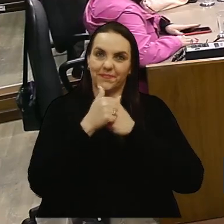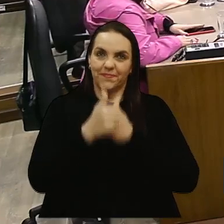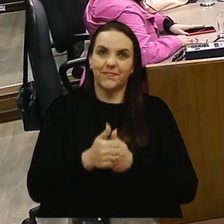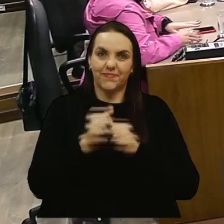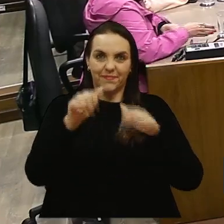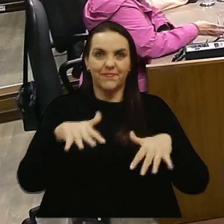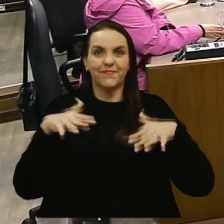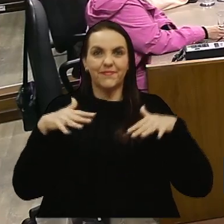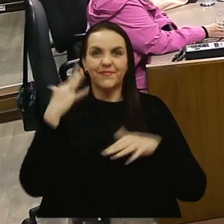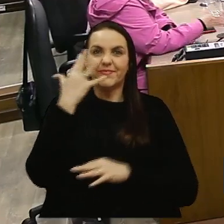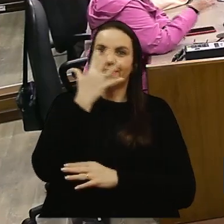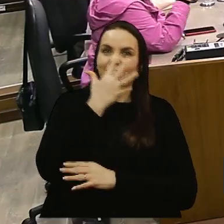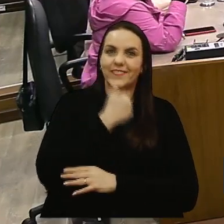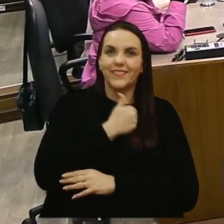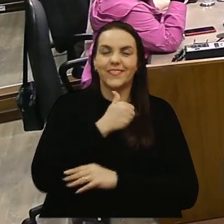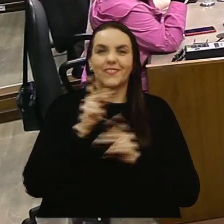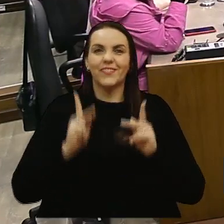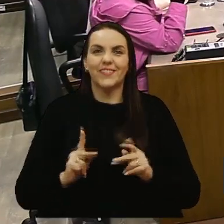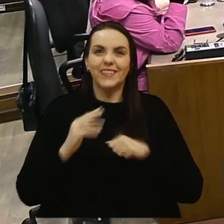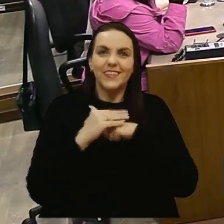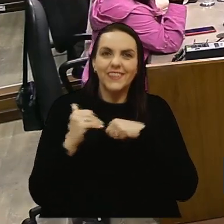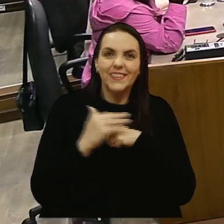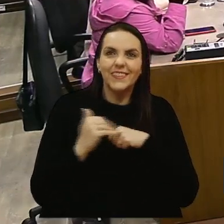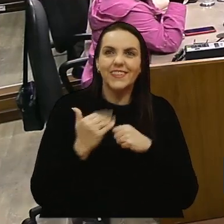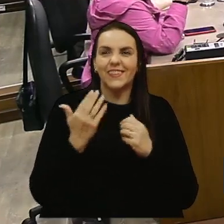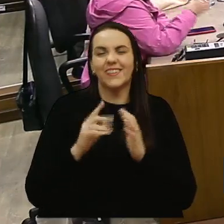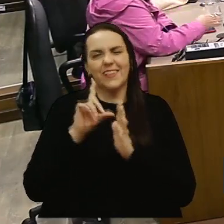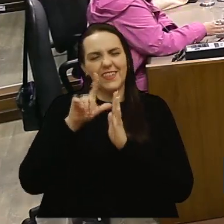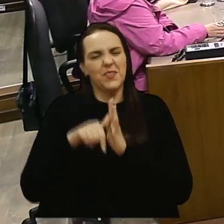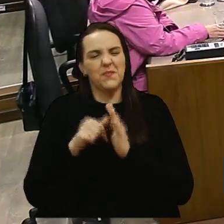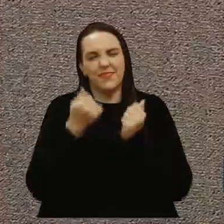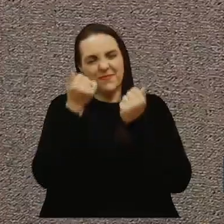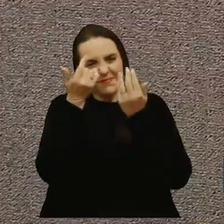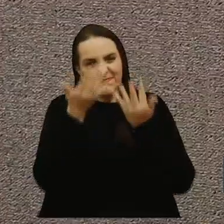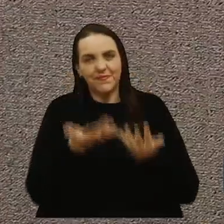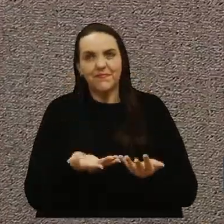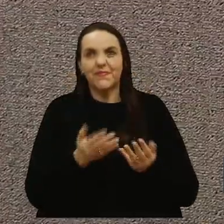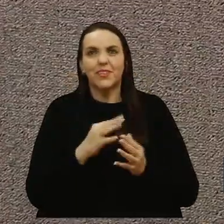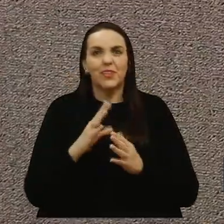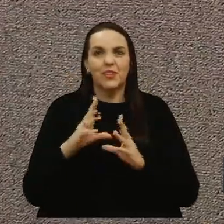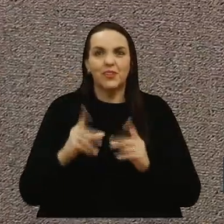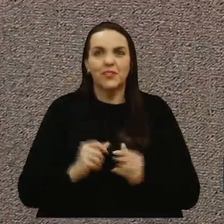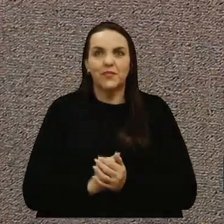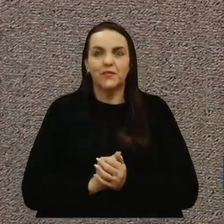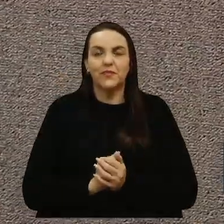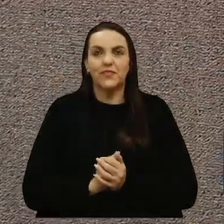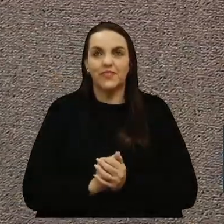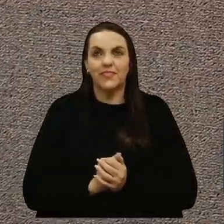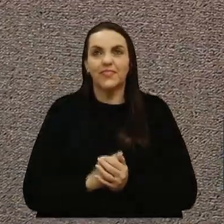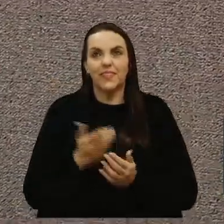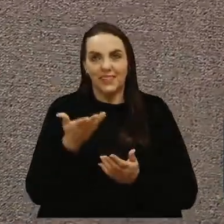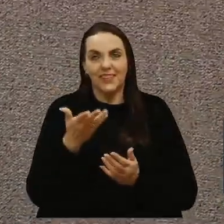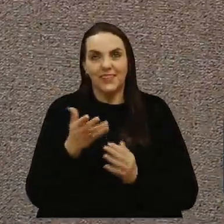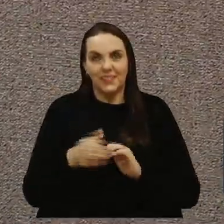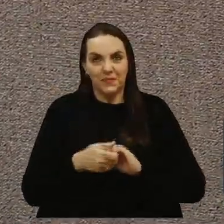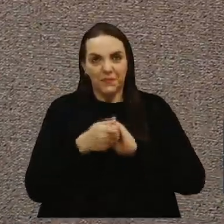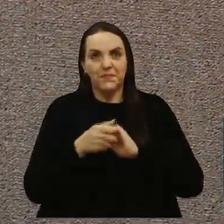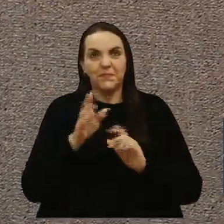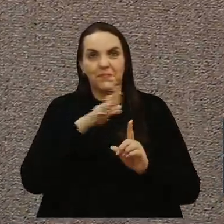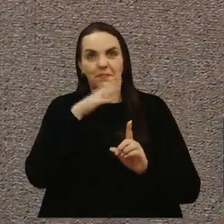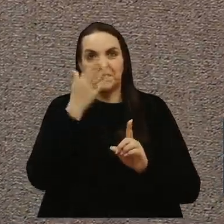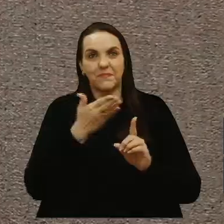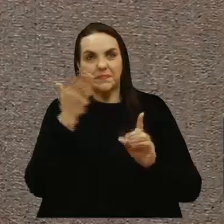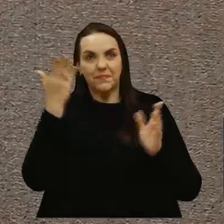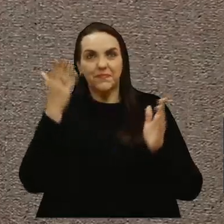gente querida e conhecida por aqui hoje, depois vão fazer referência a todos, mas eu vim para fazer um voto de congratulações, está aqui conosco, eu estava esperando